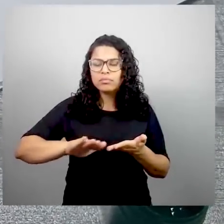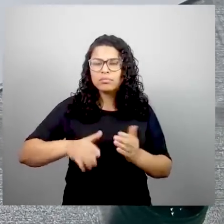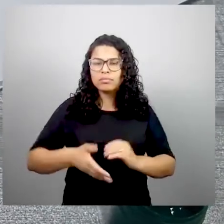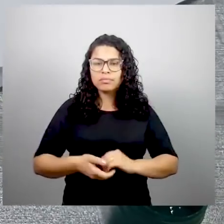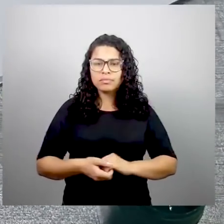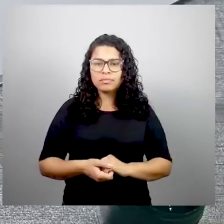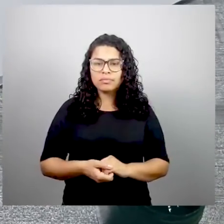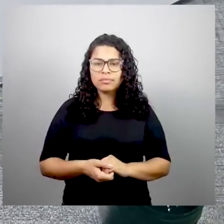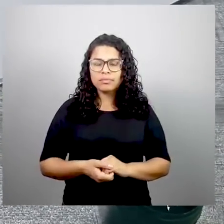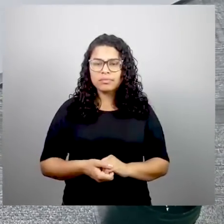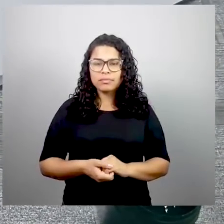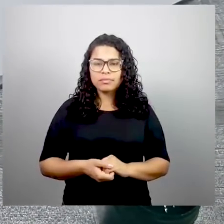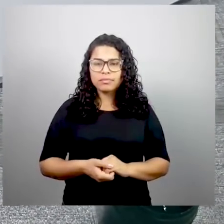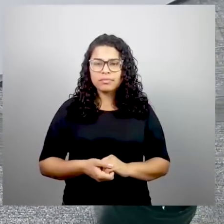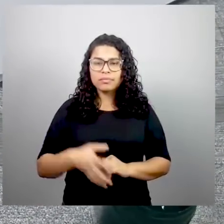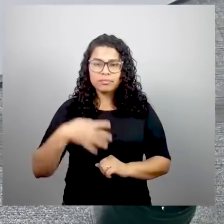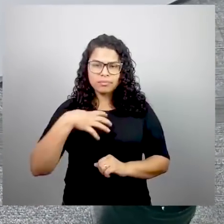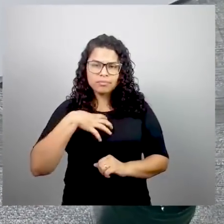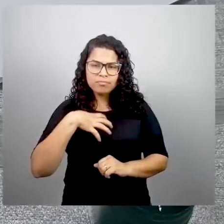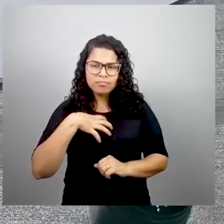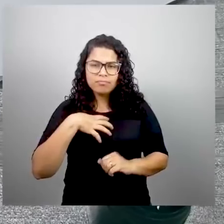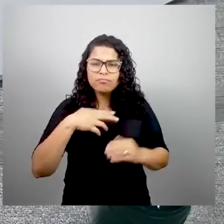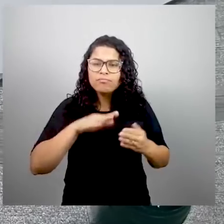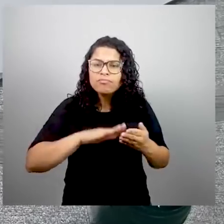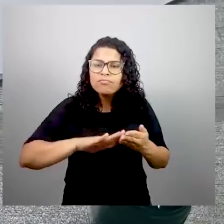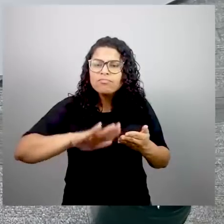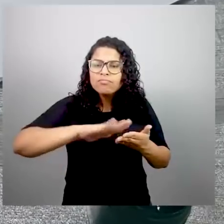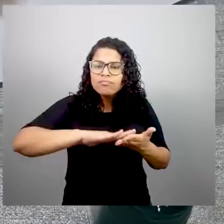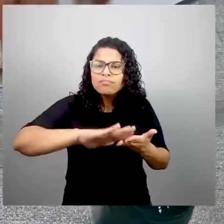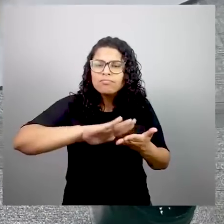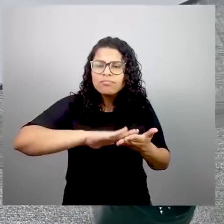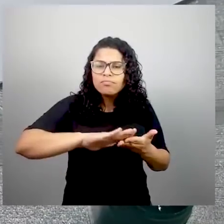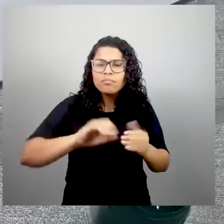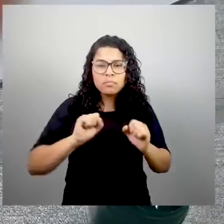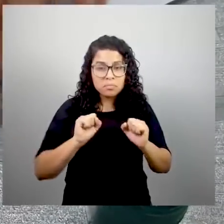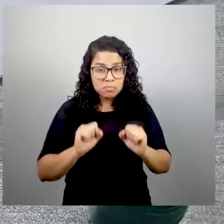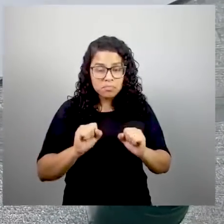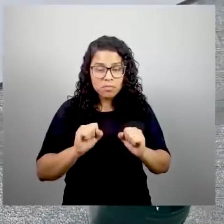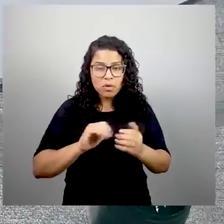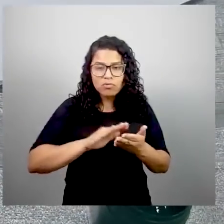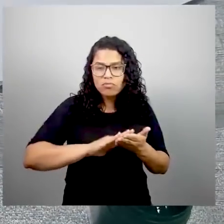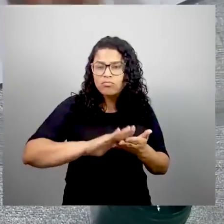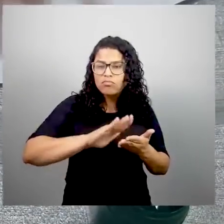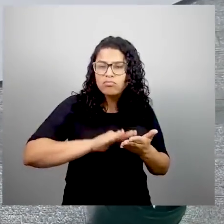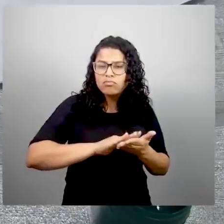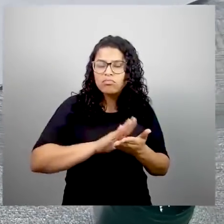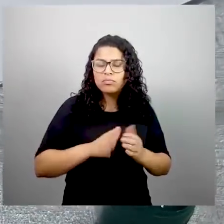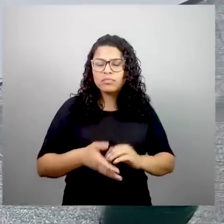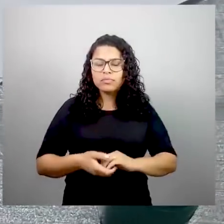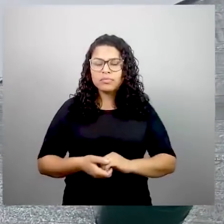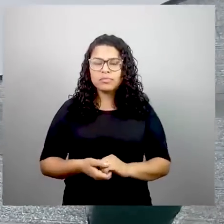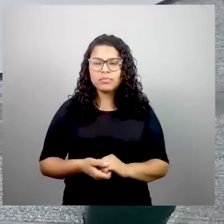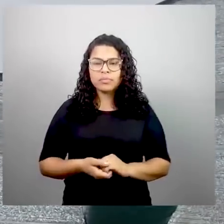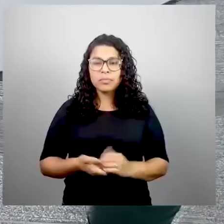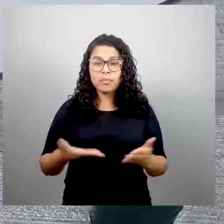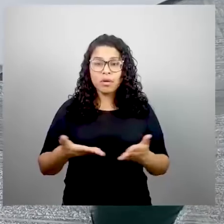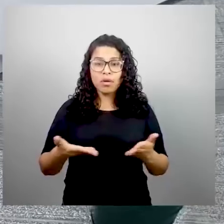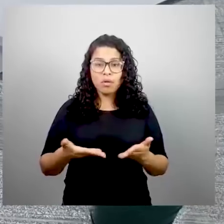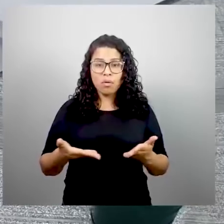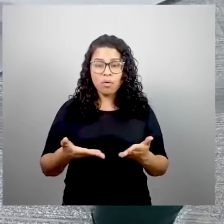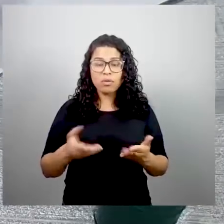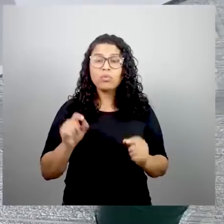tá sentindo aqui a tinta, olha, você vai espalhando, tá bom? De qualquer que sujou, que minha mão que tava suja. Aí